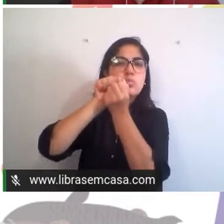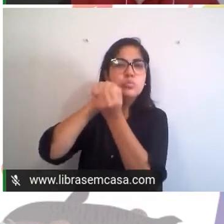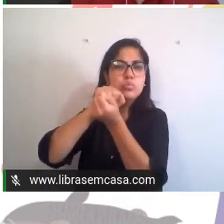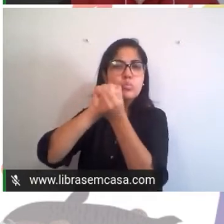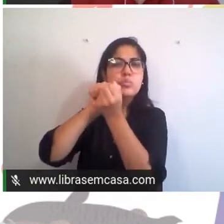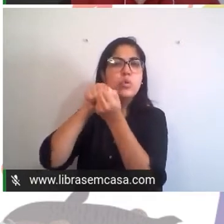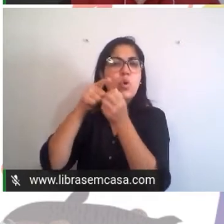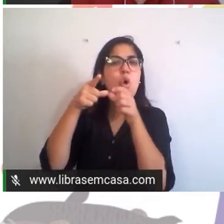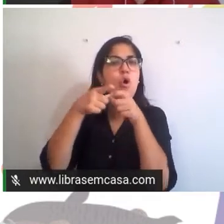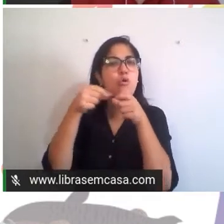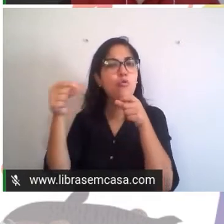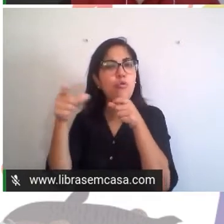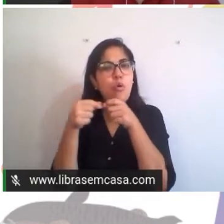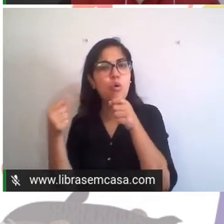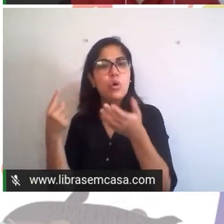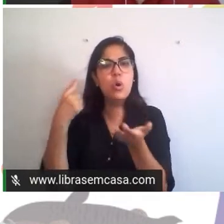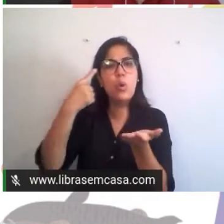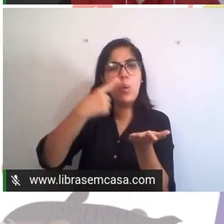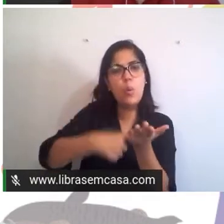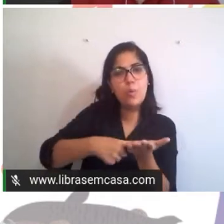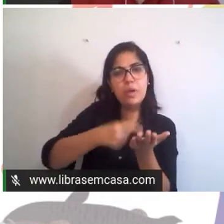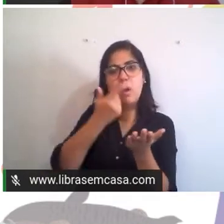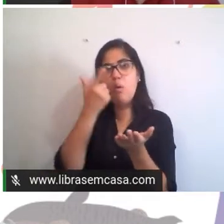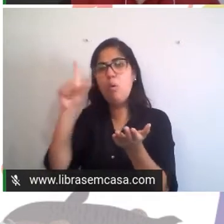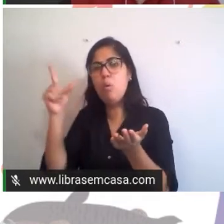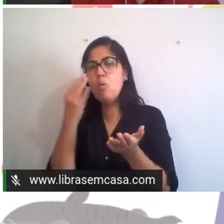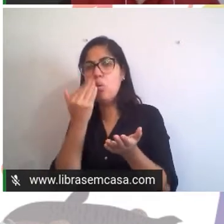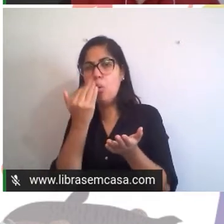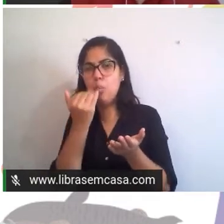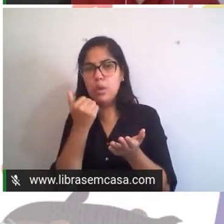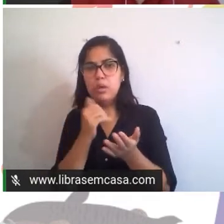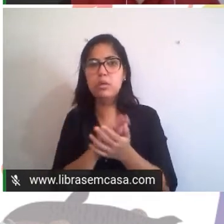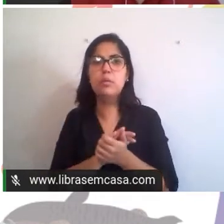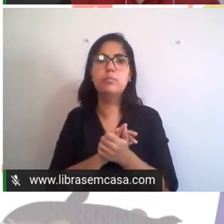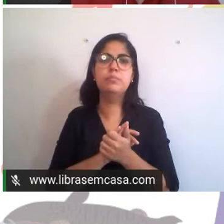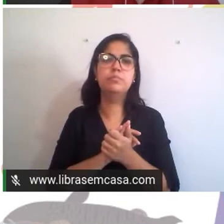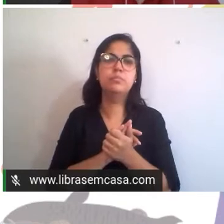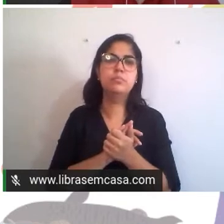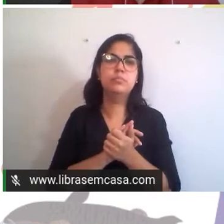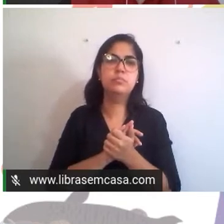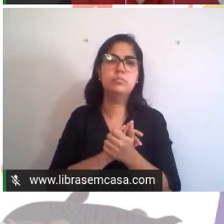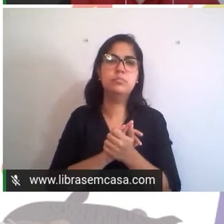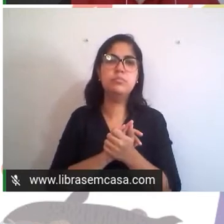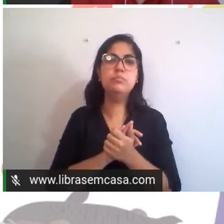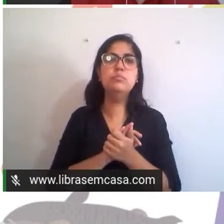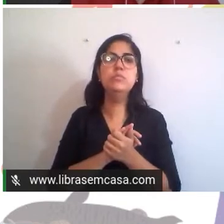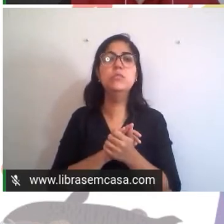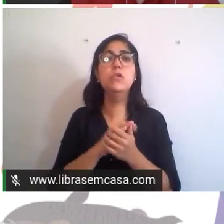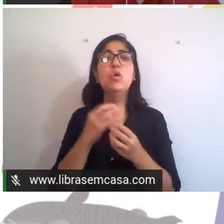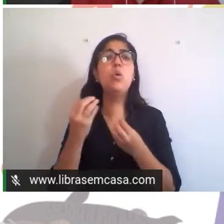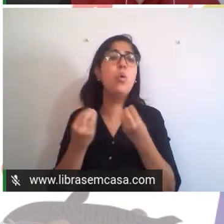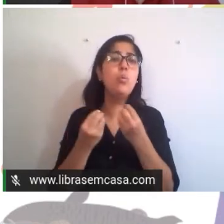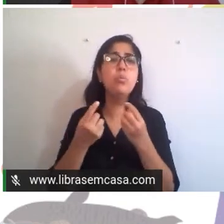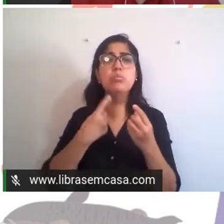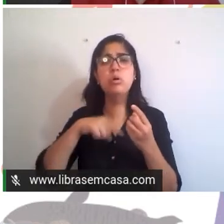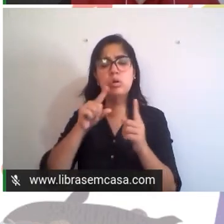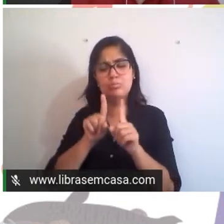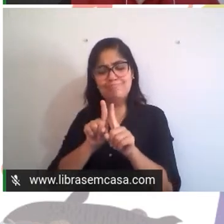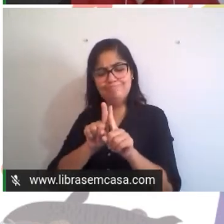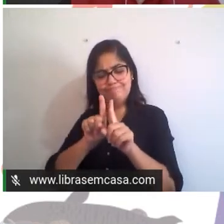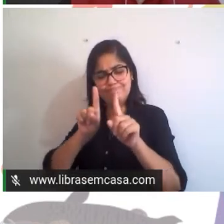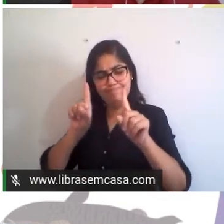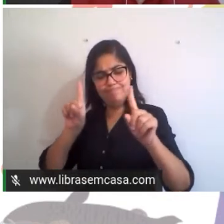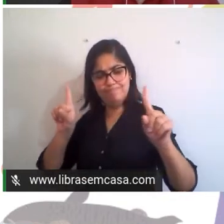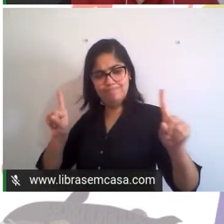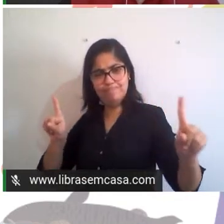outro alimento, né? Então, eu penso que como a gente se distanciou historicamente, né, por